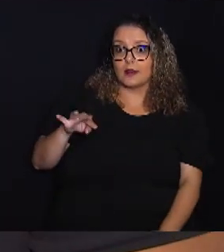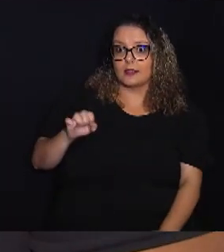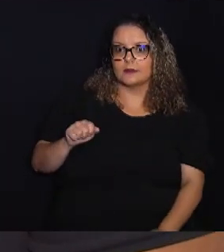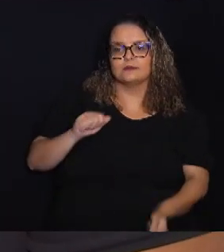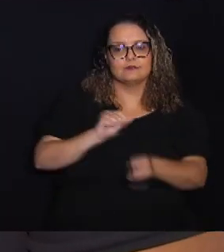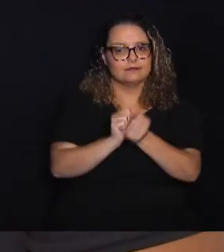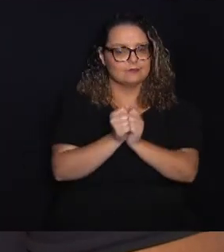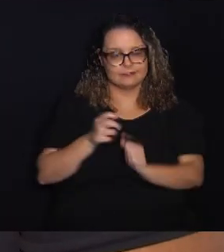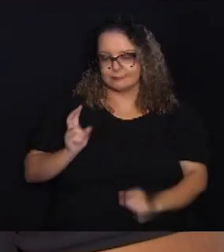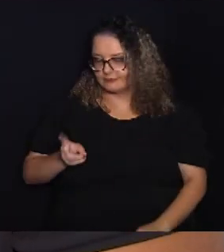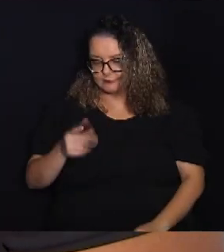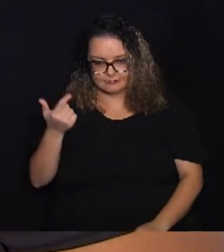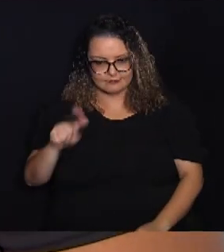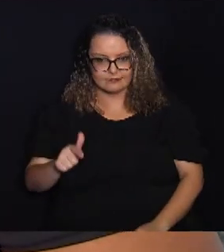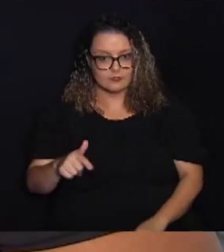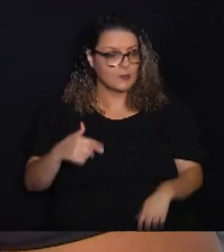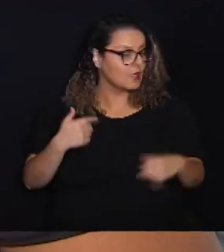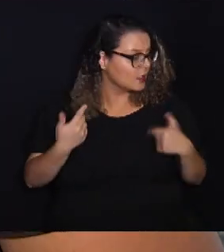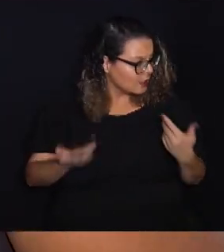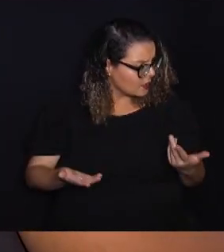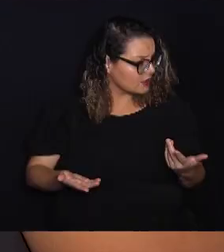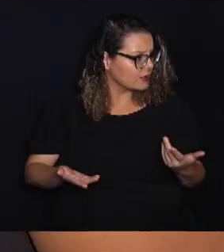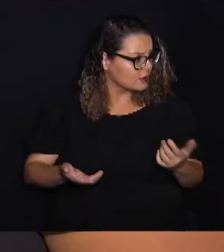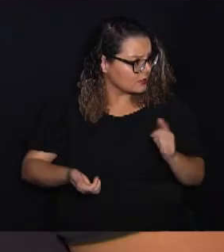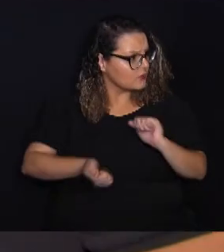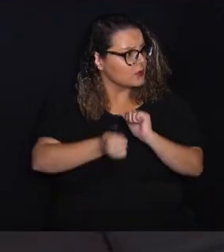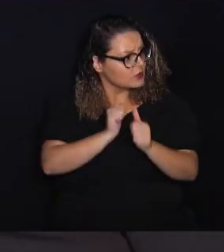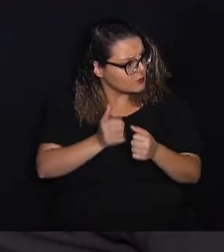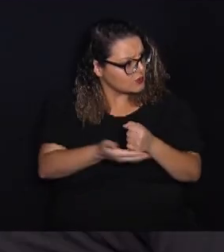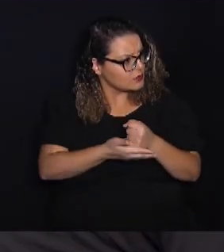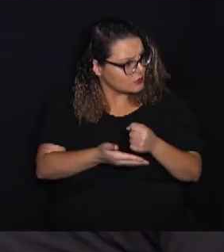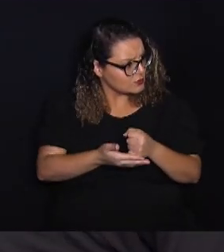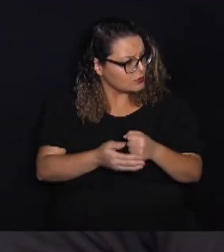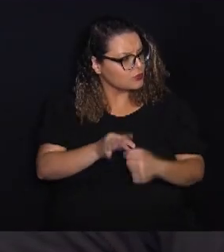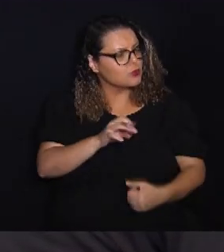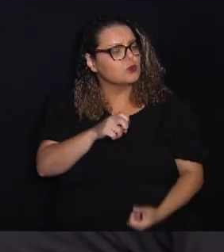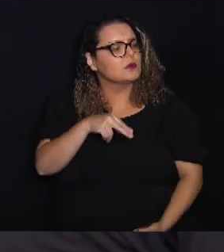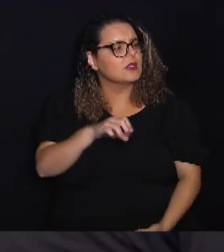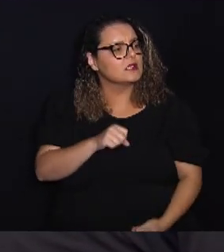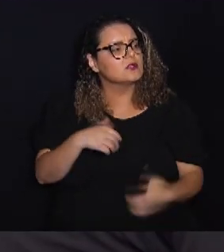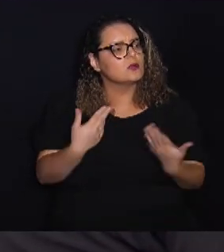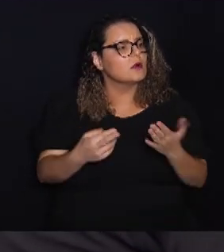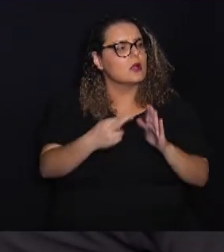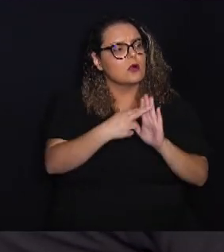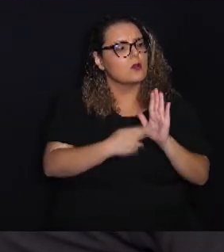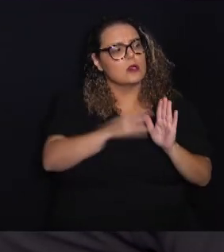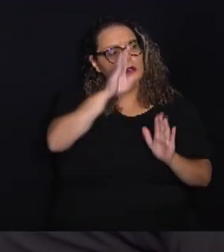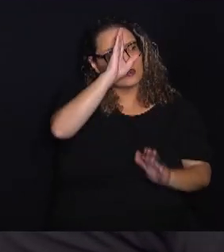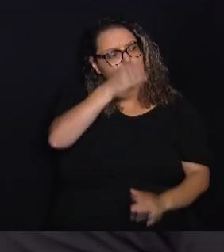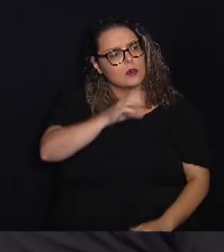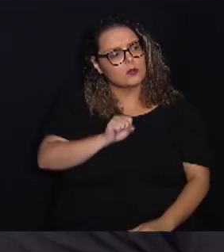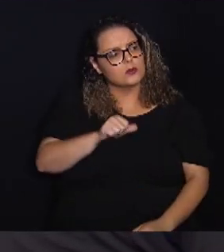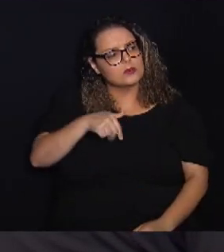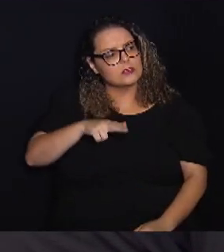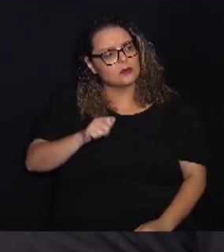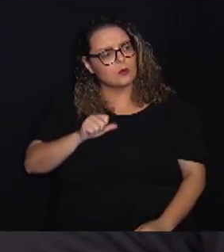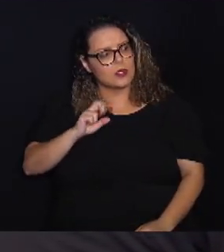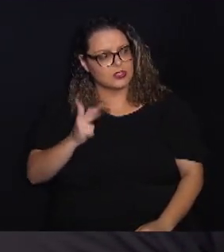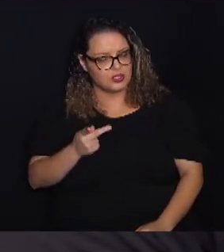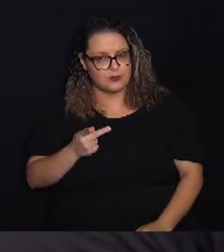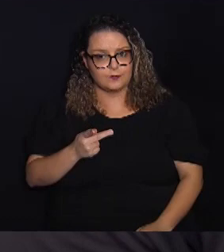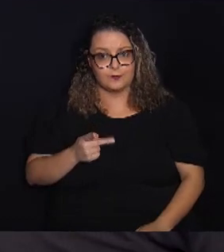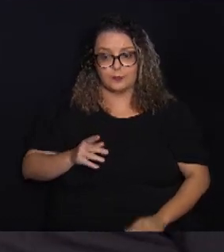com raquete, aí não parou mais. Então é um esporte baseado nos princípios do tênis, né? Quais são as principais regras do